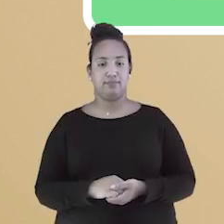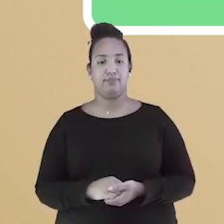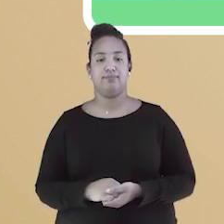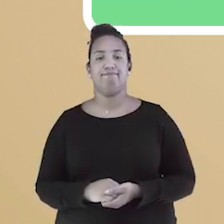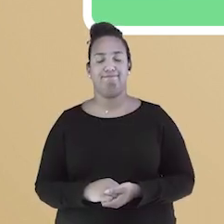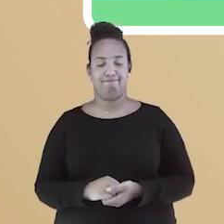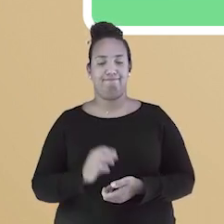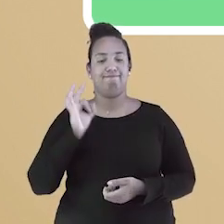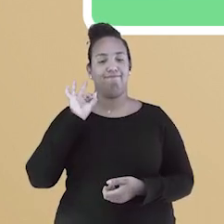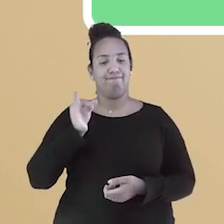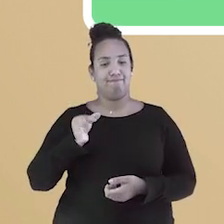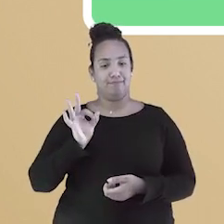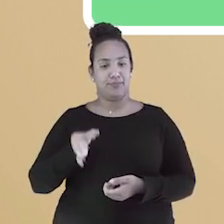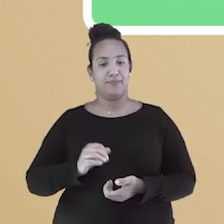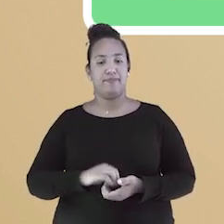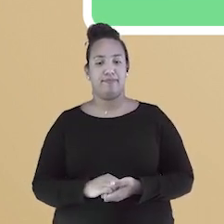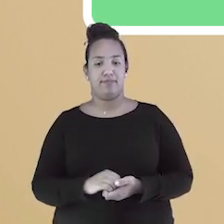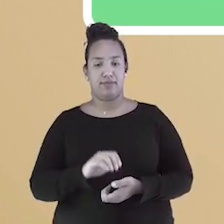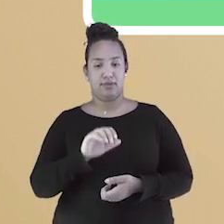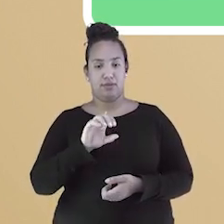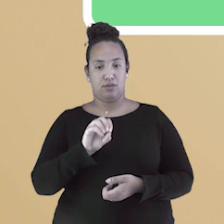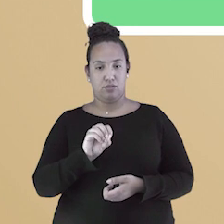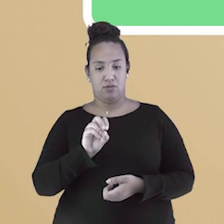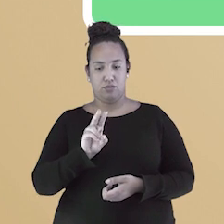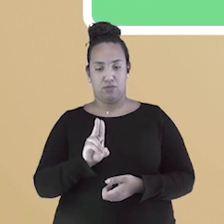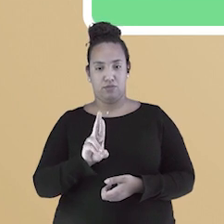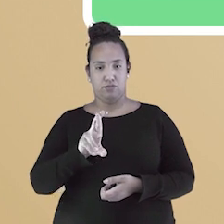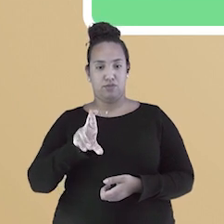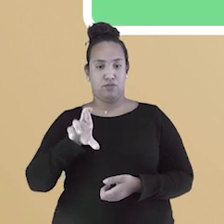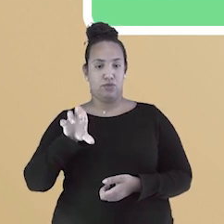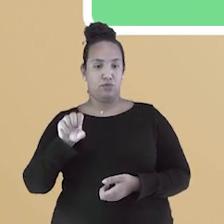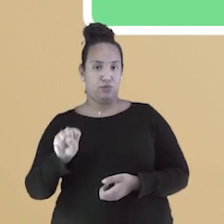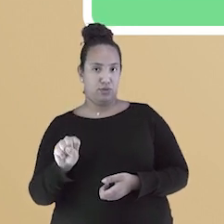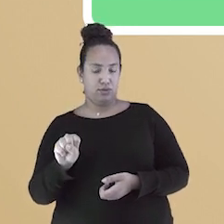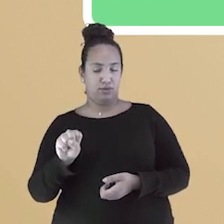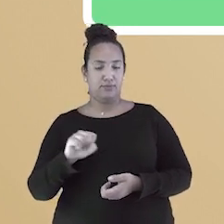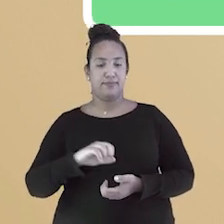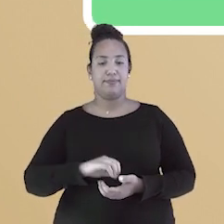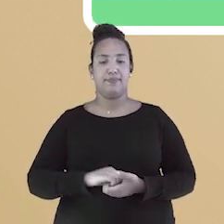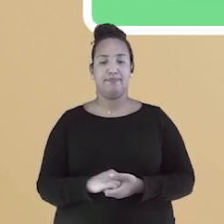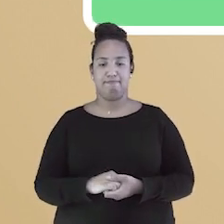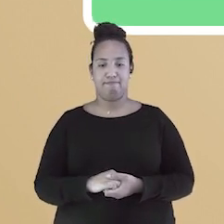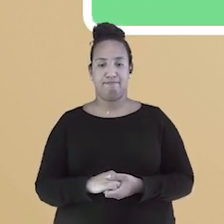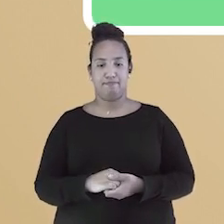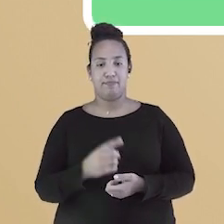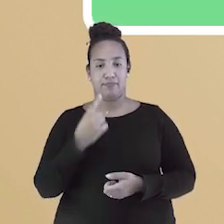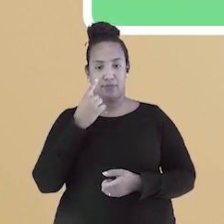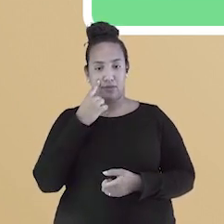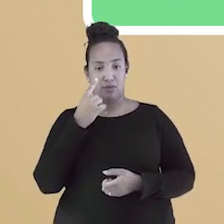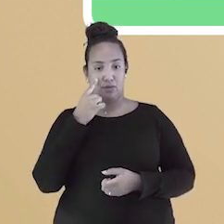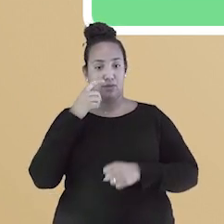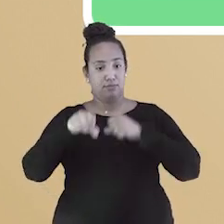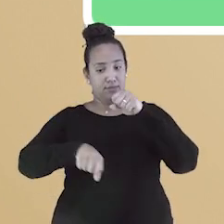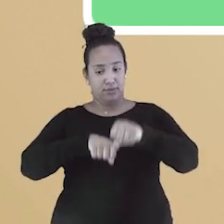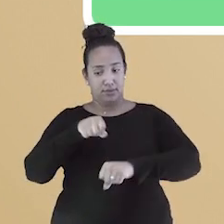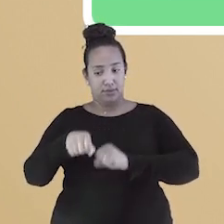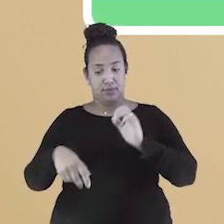Exato. Ours. Those bikes are ours. Aquelas bicicletas são nossas.